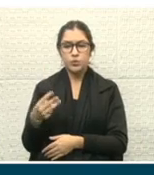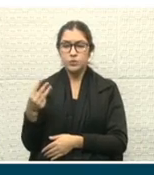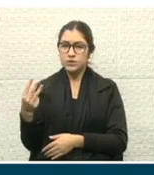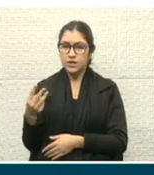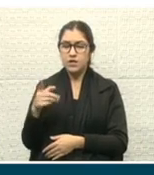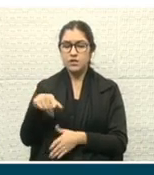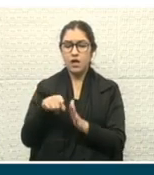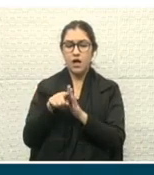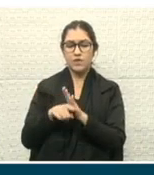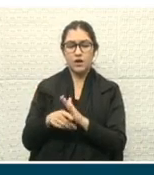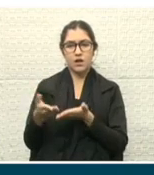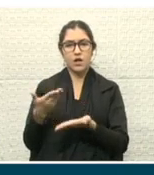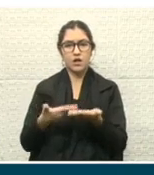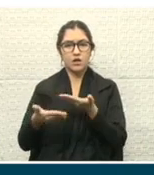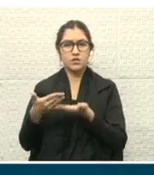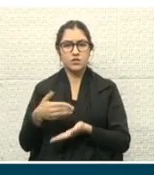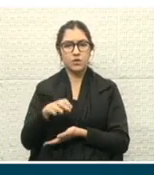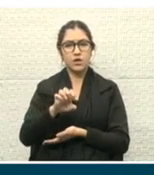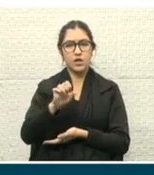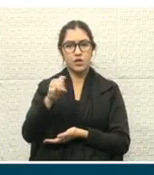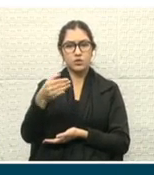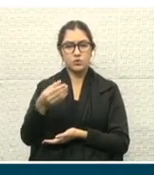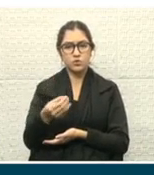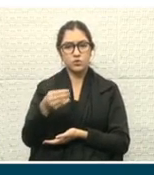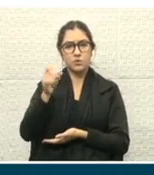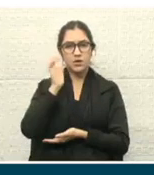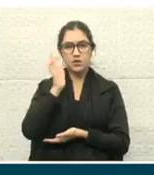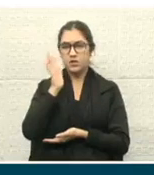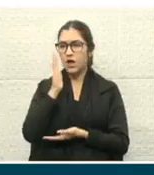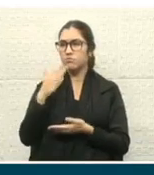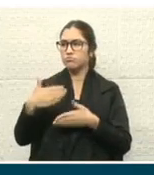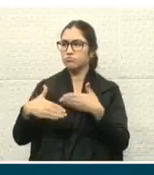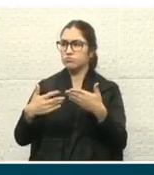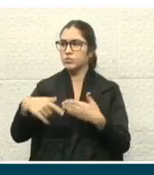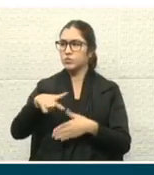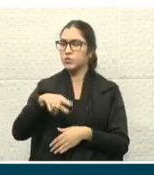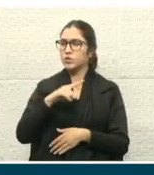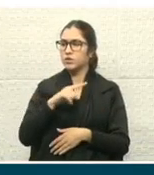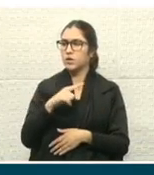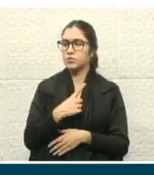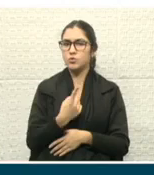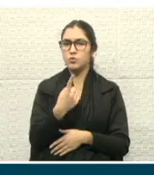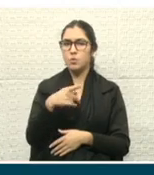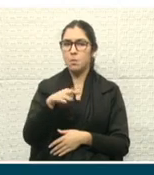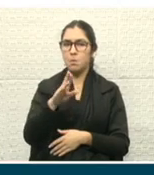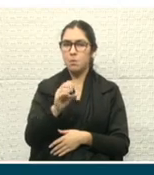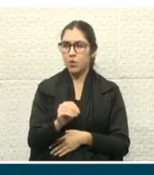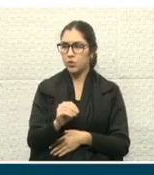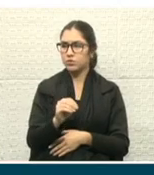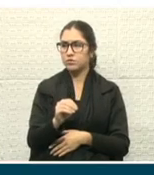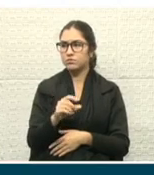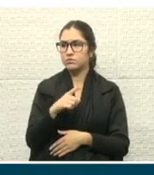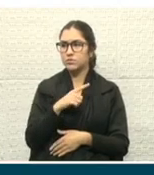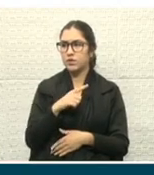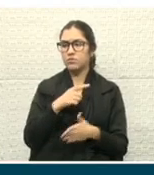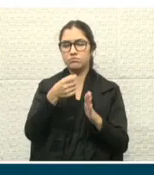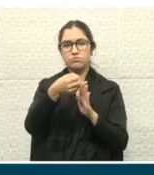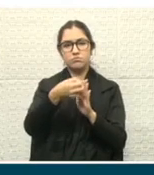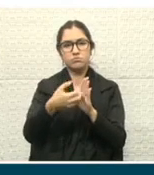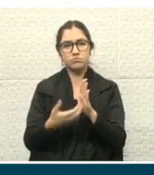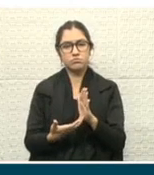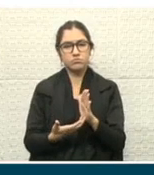3 avaliado em relação ao eixo imaginário. E assim nós vamos ter um ponto que vai